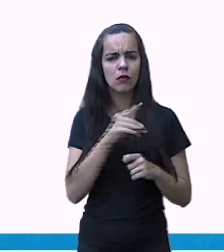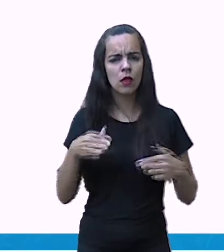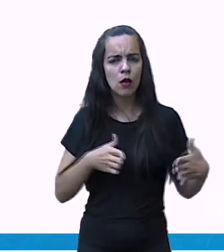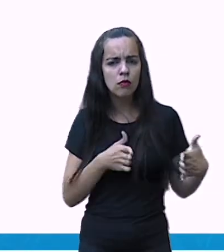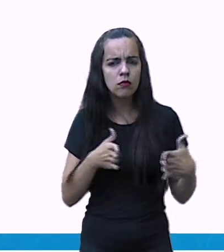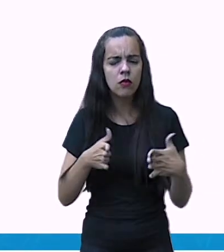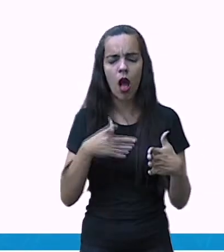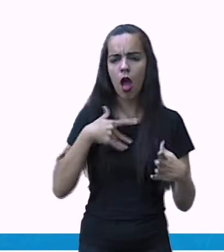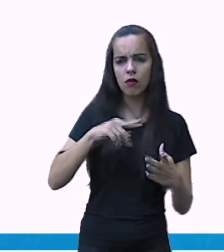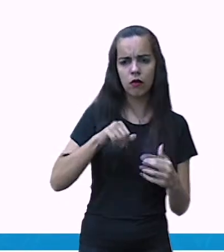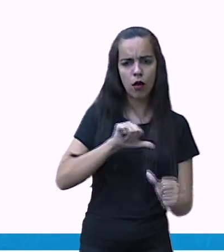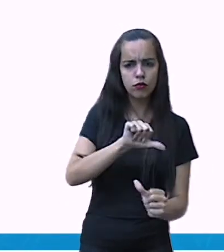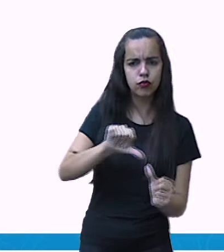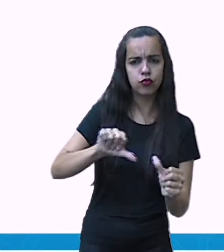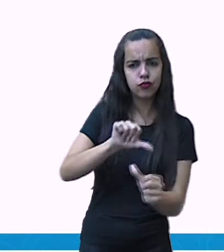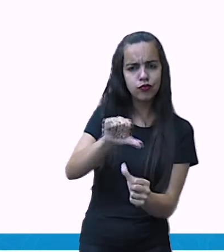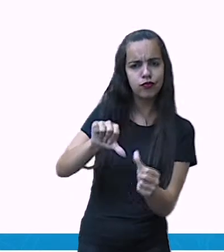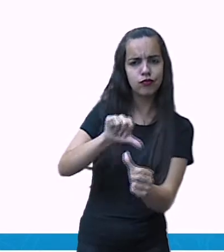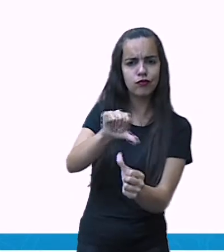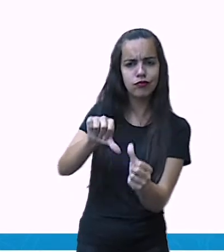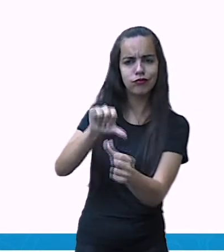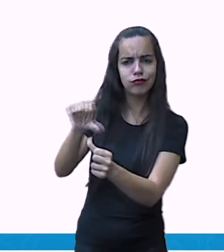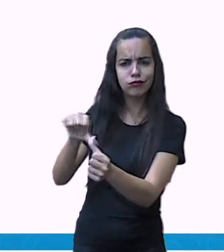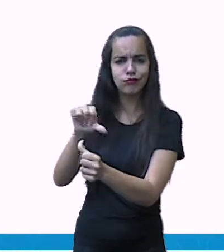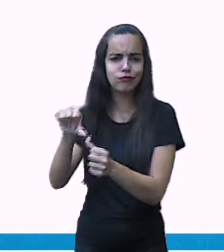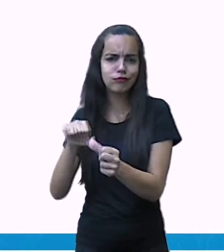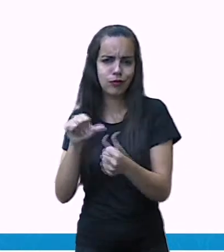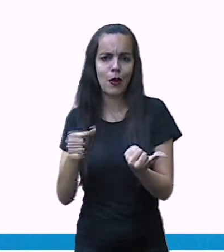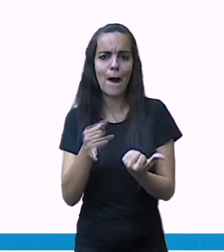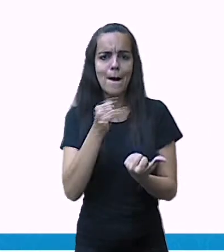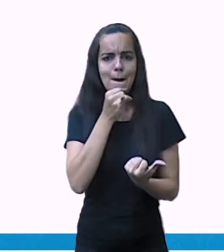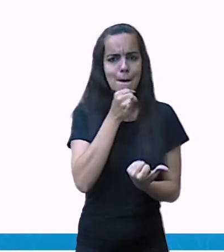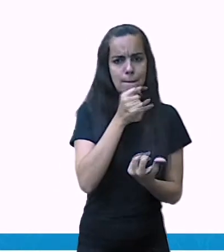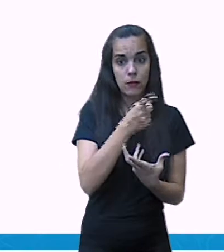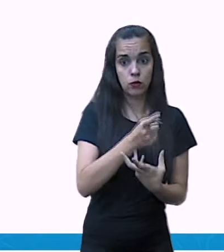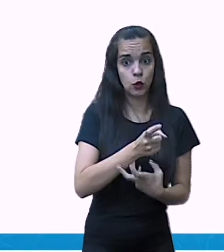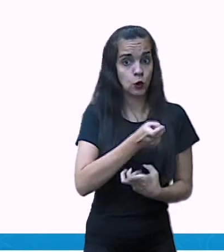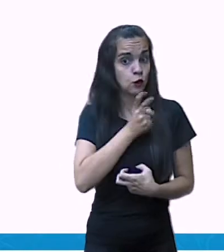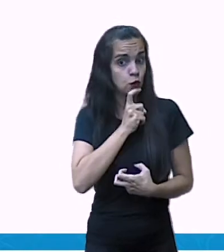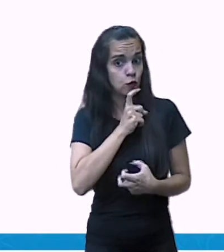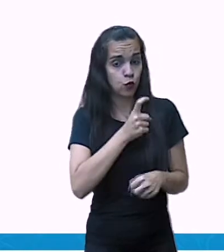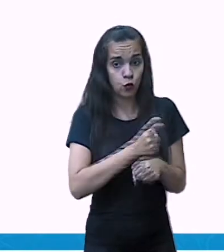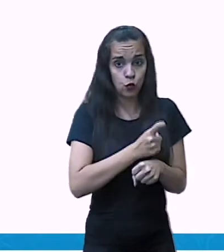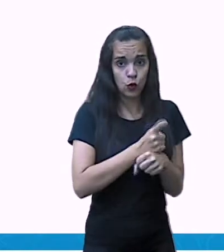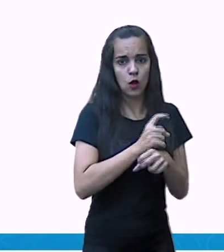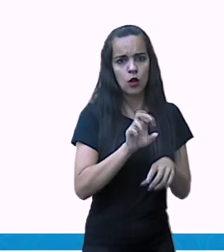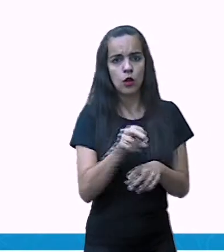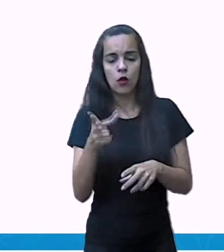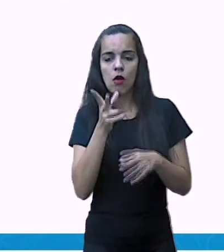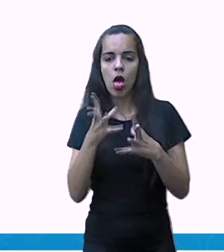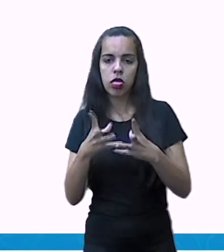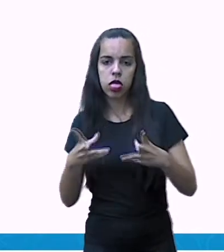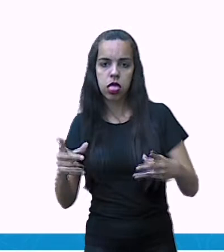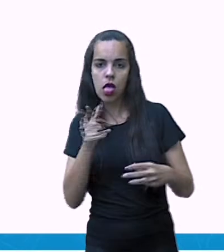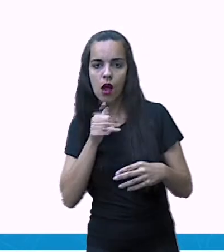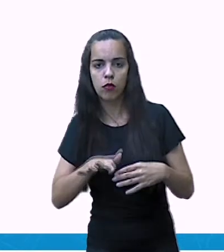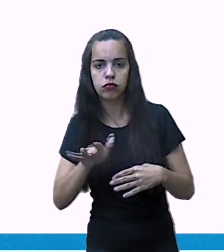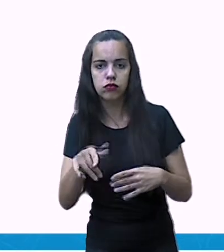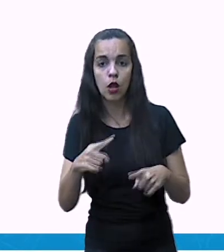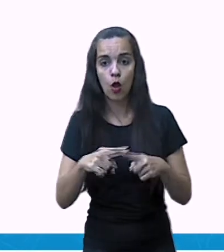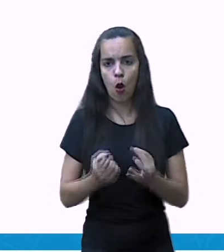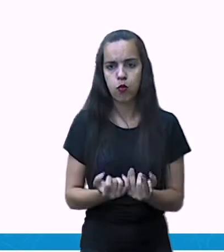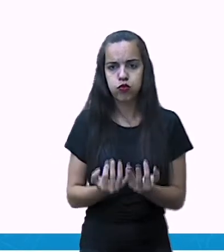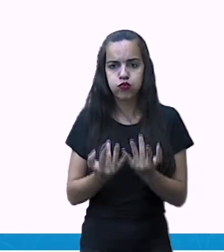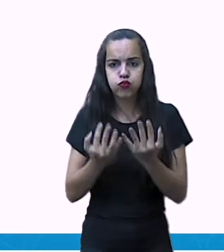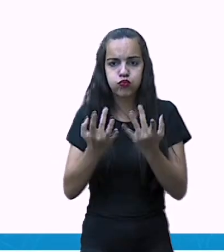constantemente passando de um estado para o outro. Sólido, que é o gelo, líquido, que